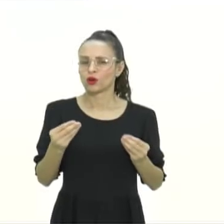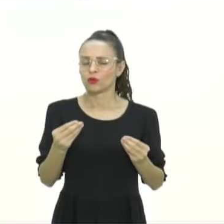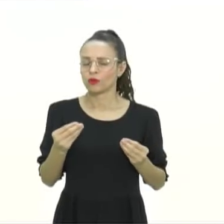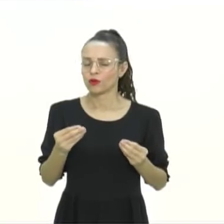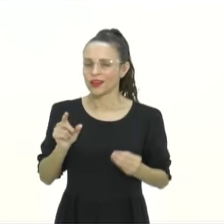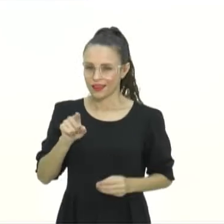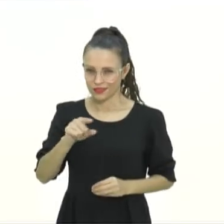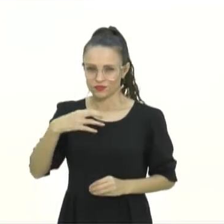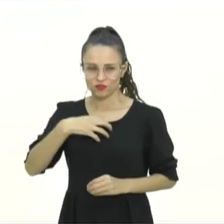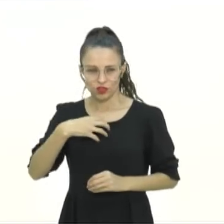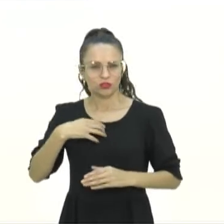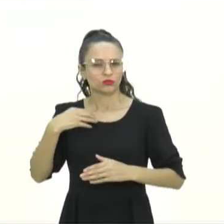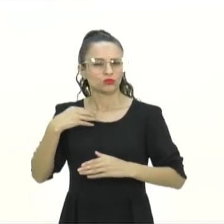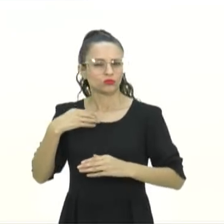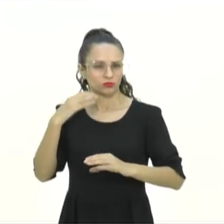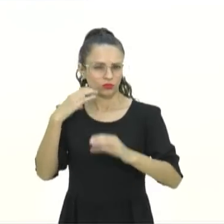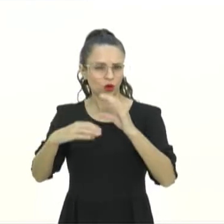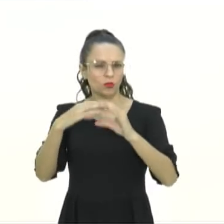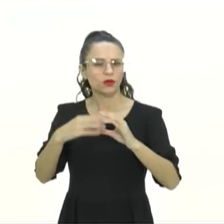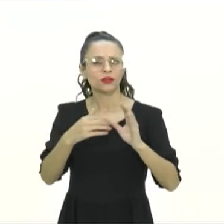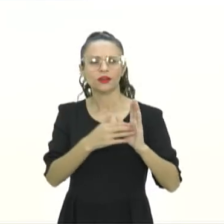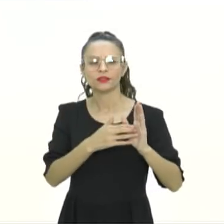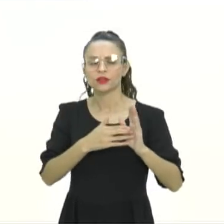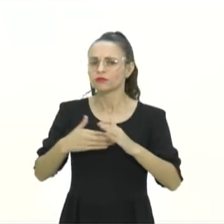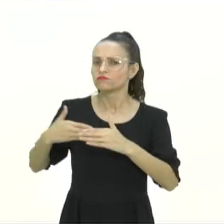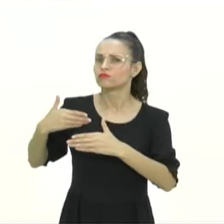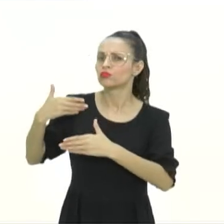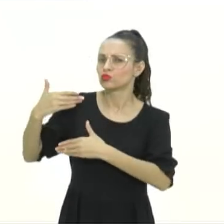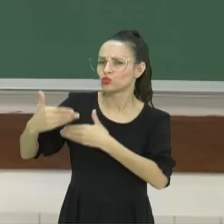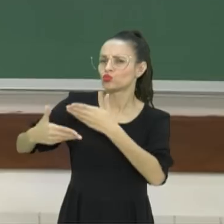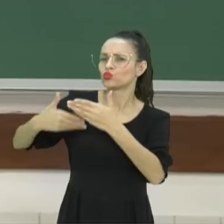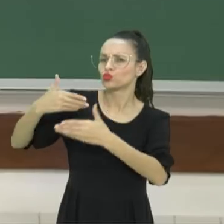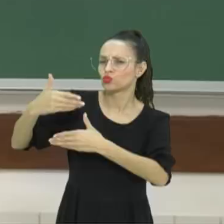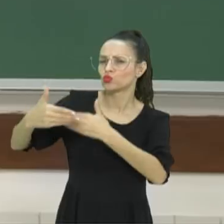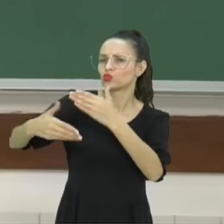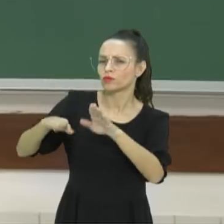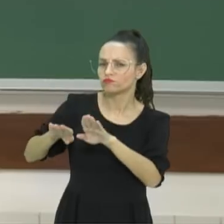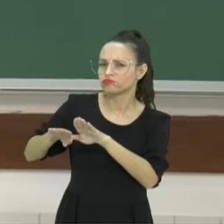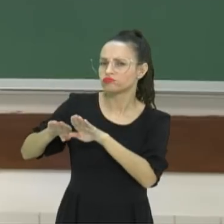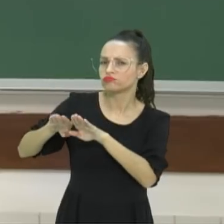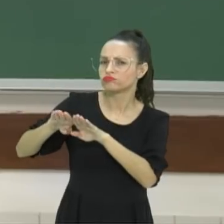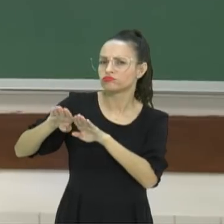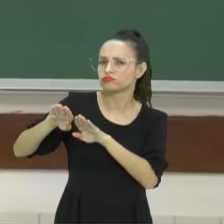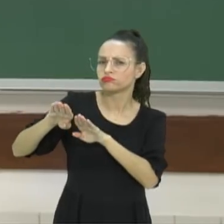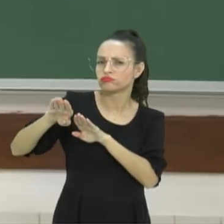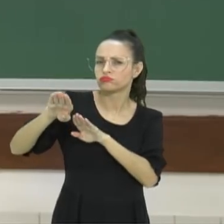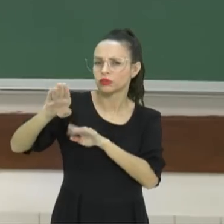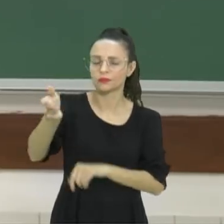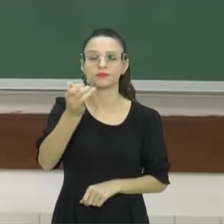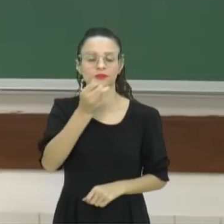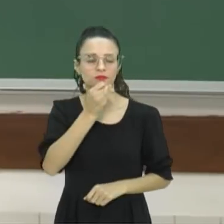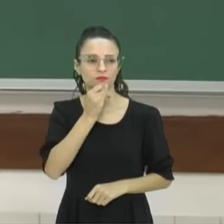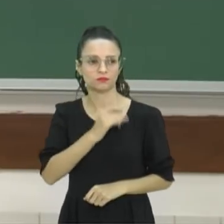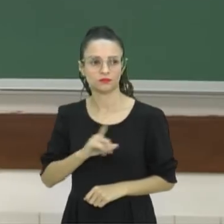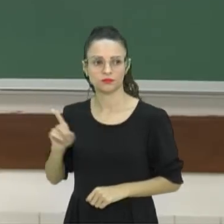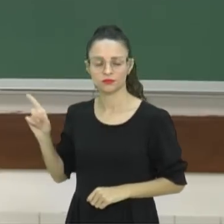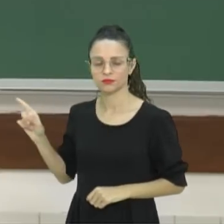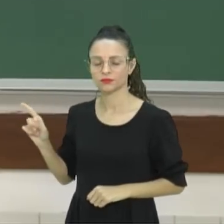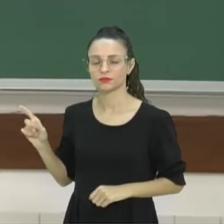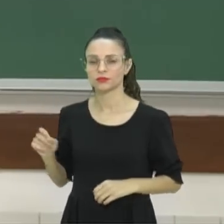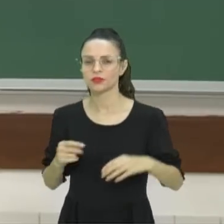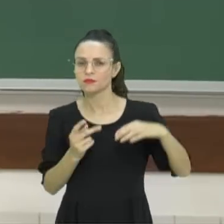de comunicação ela evoluiu bastante ao longo do tempo. Por exemplo, nós tínhamos aqui nas